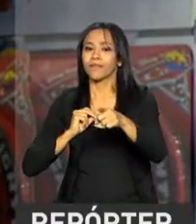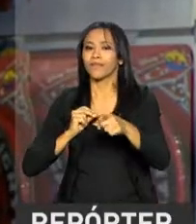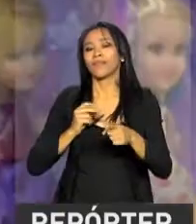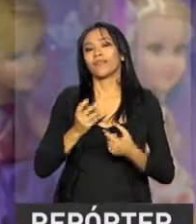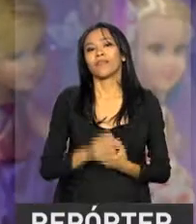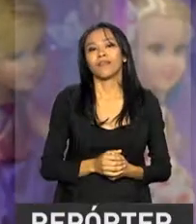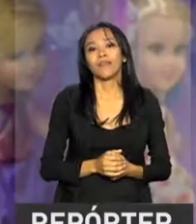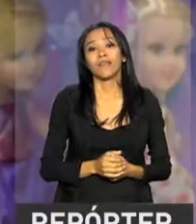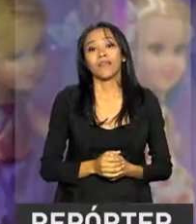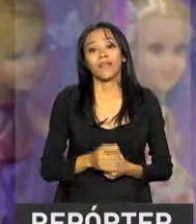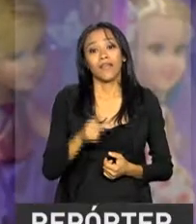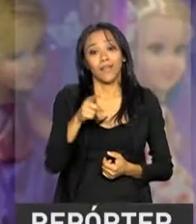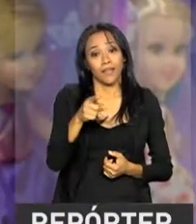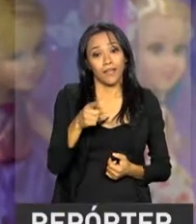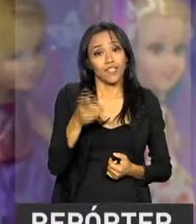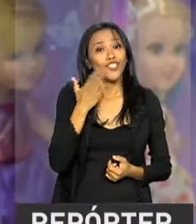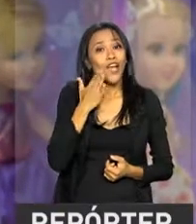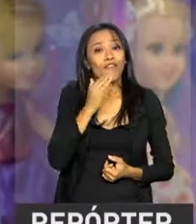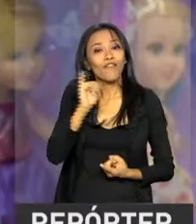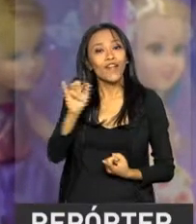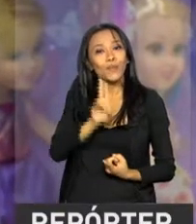life o macaco